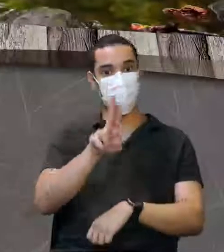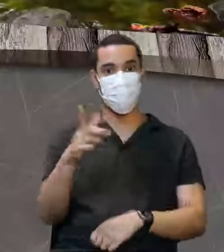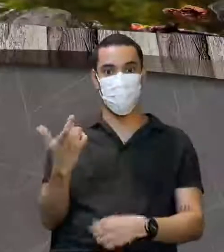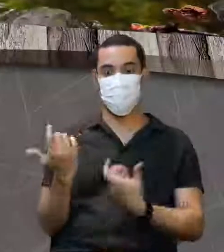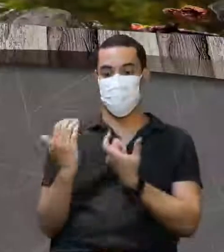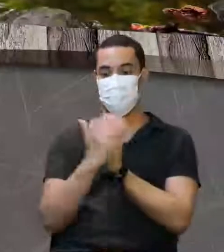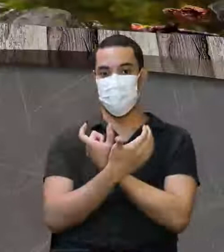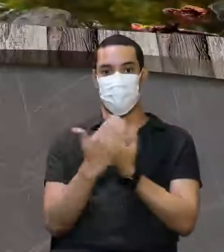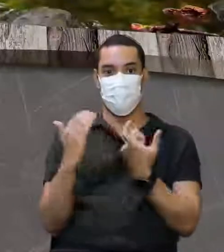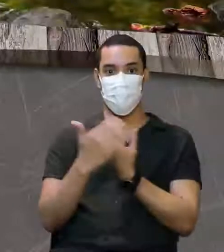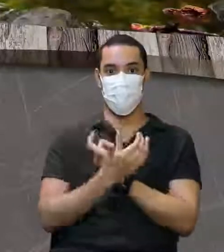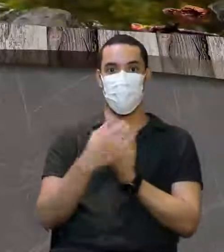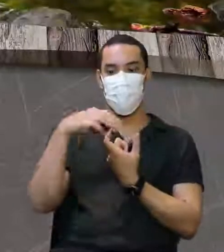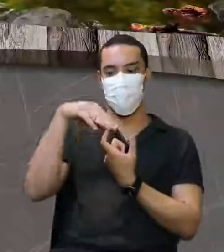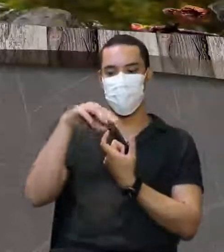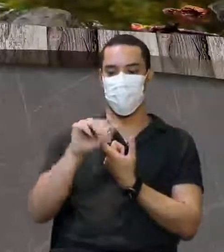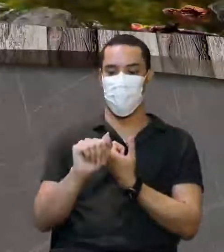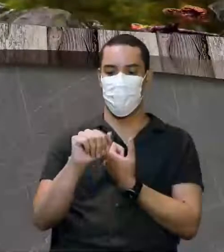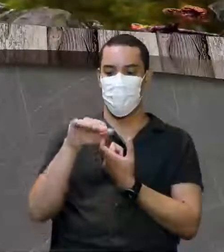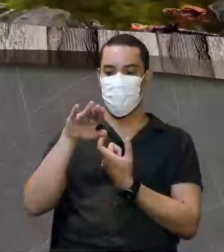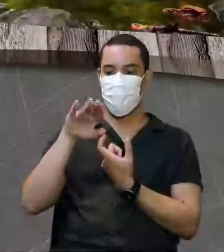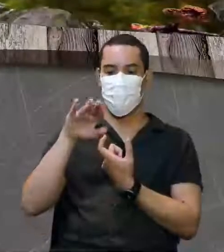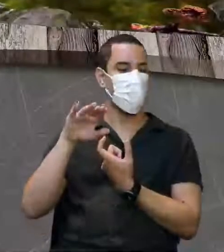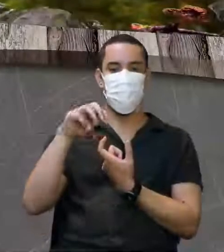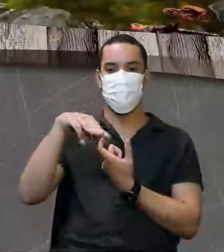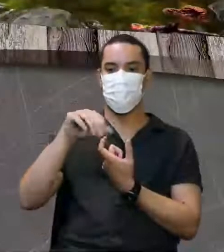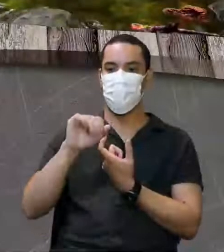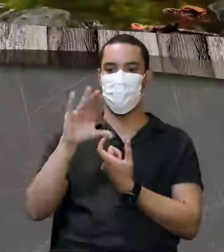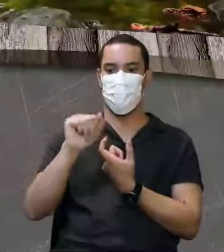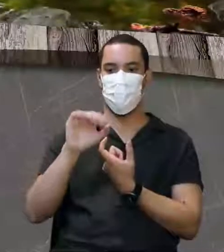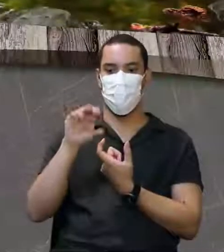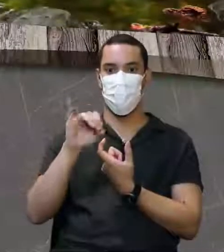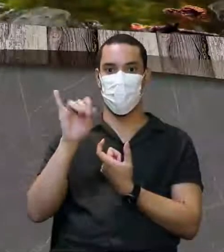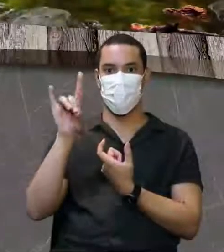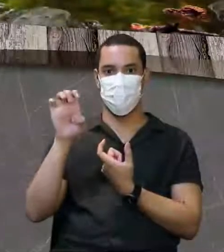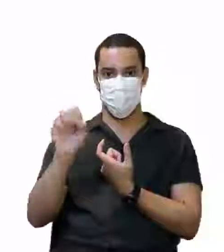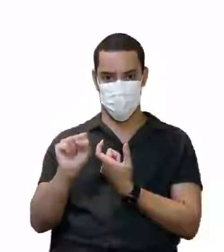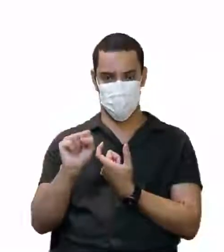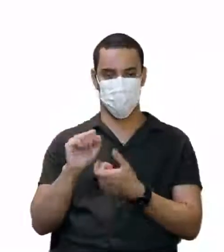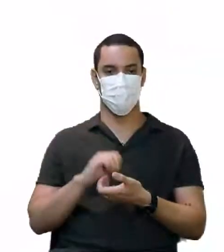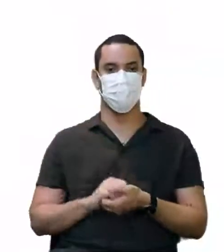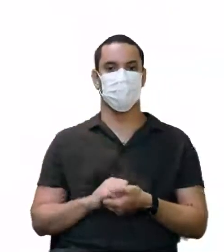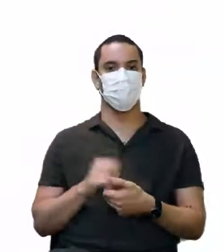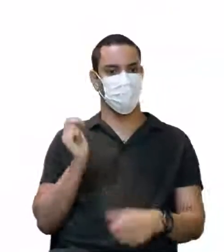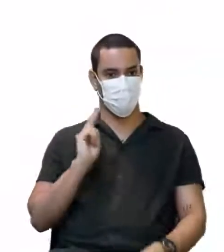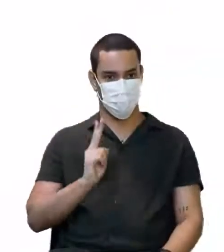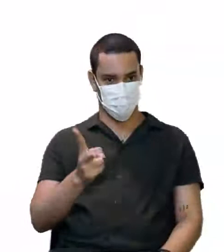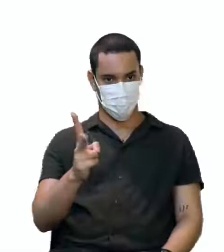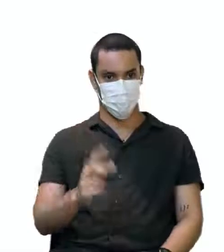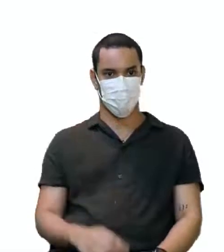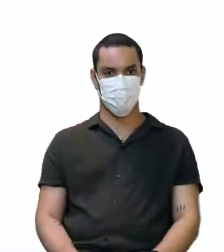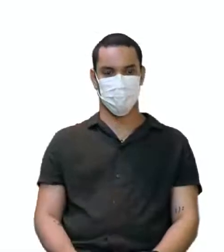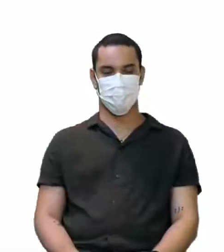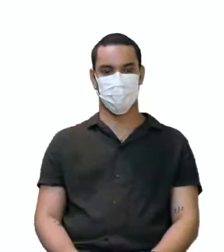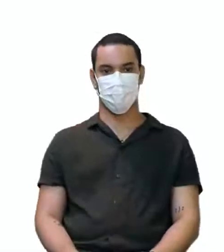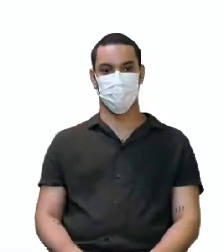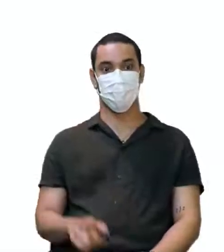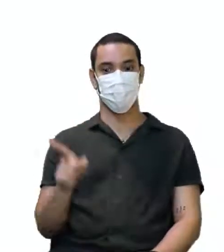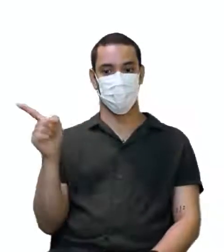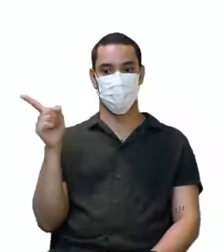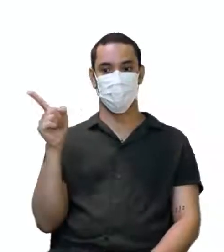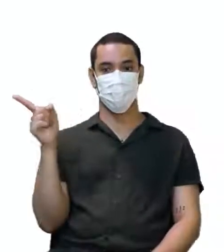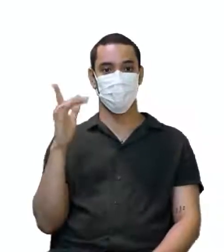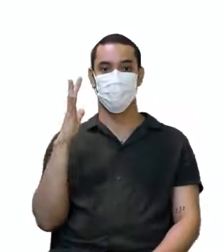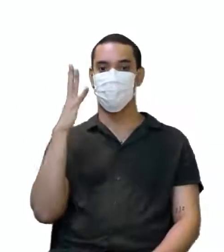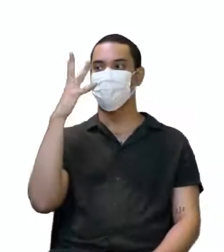termo macacoides, tá? Para a nossa espécie. Mas vamos continuar? Seguindo, olha lá. Olha que